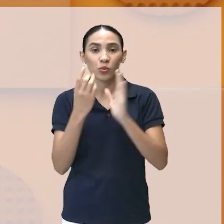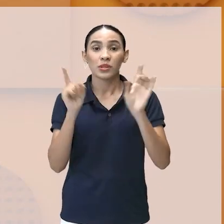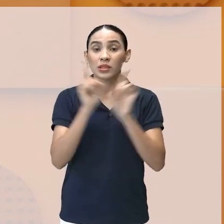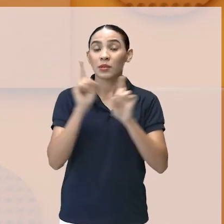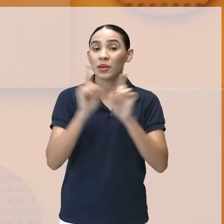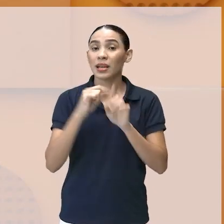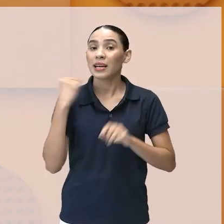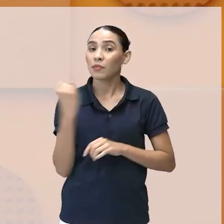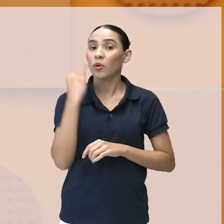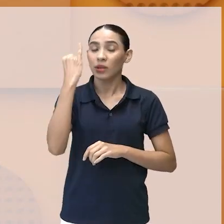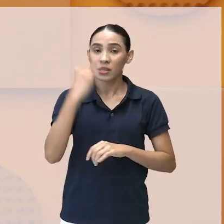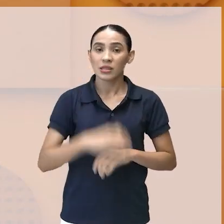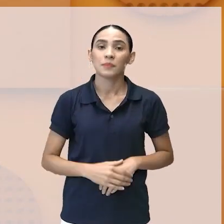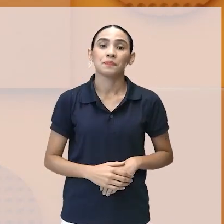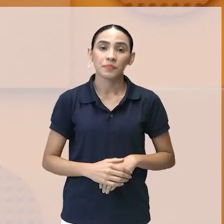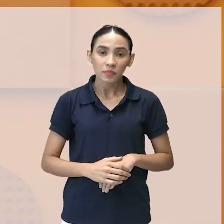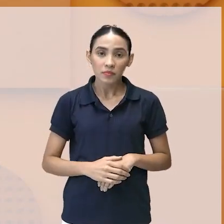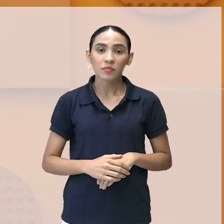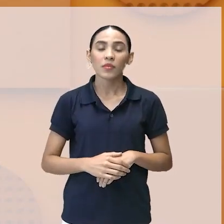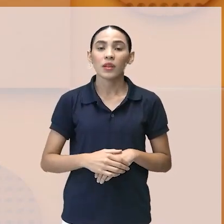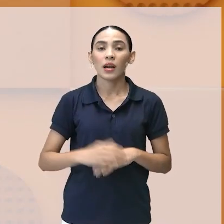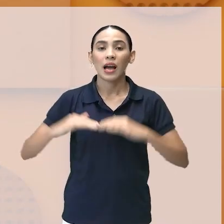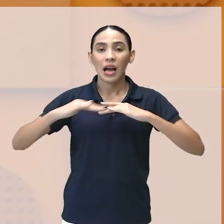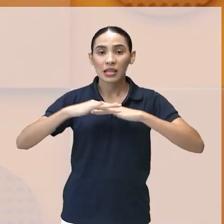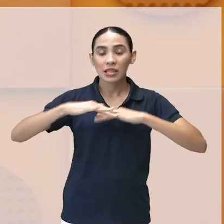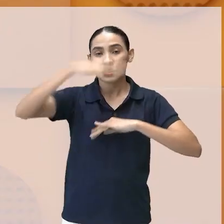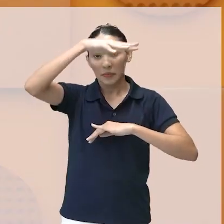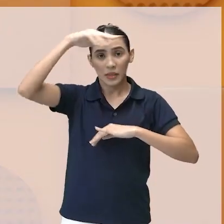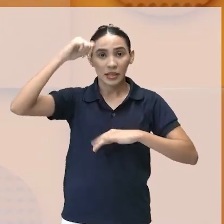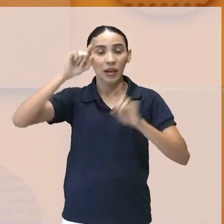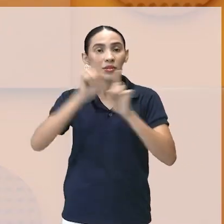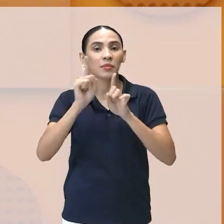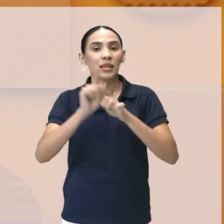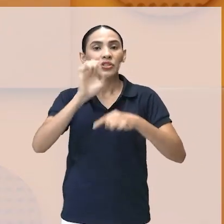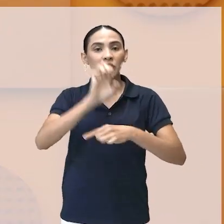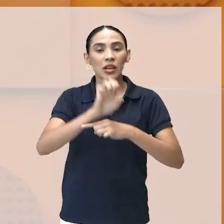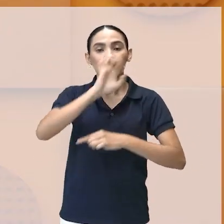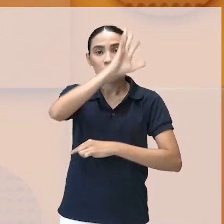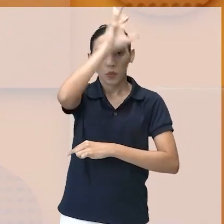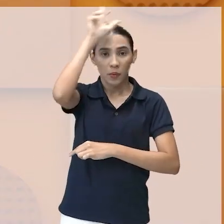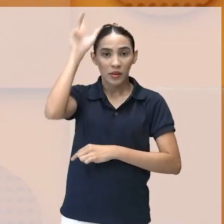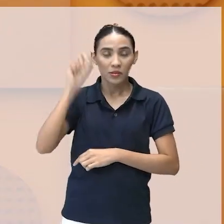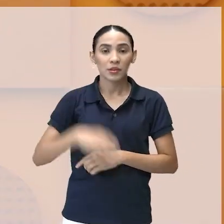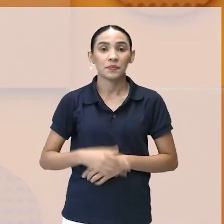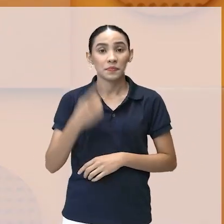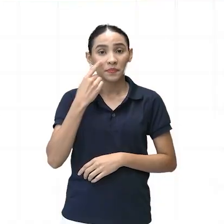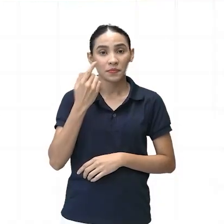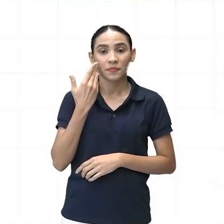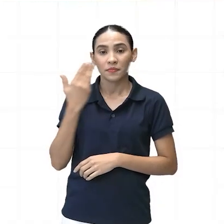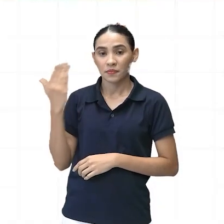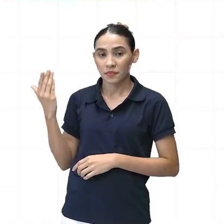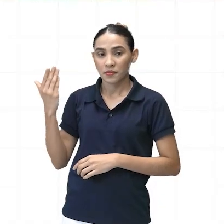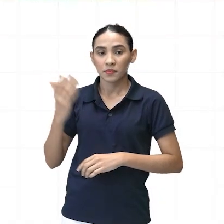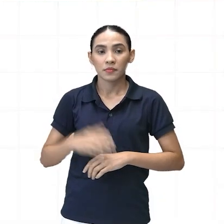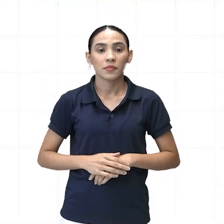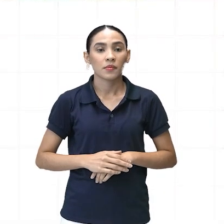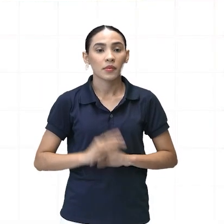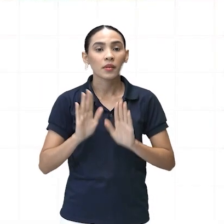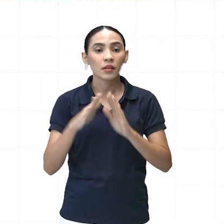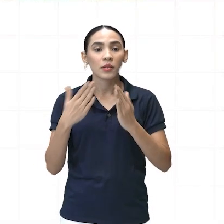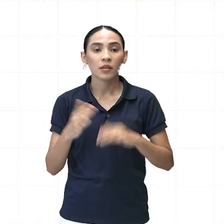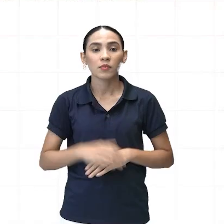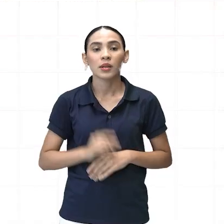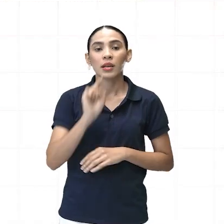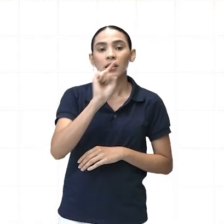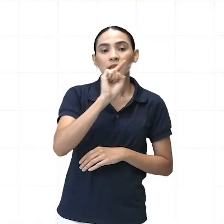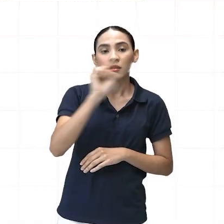a relevância dele para a cidade de Manaus e para o estado do Amazonas também. Acompanhe aqui comigo. Bem, a